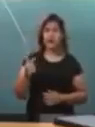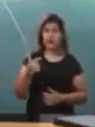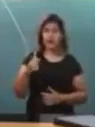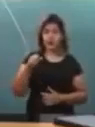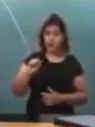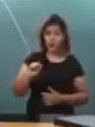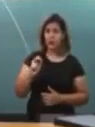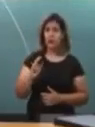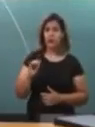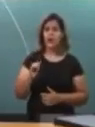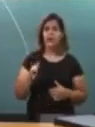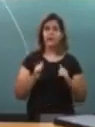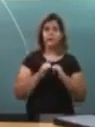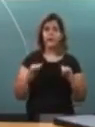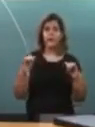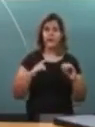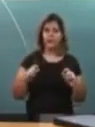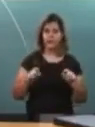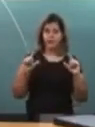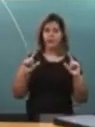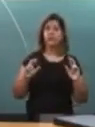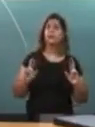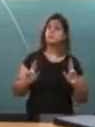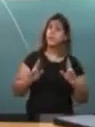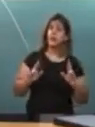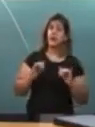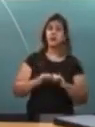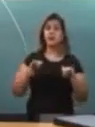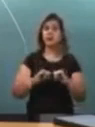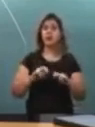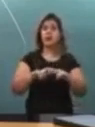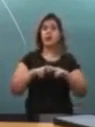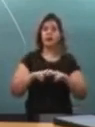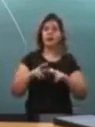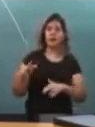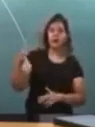ao aumento. Espero que não seja um discurso eleitoreiro, porque